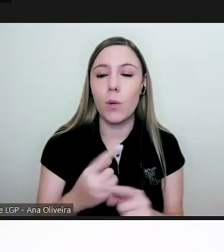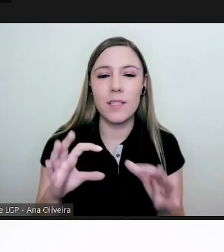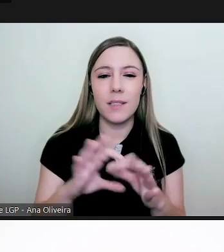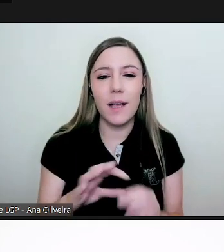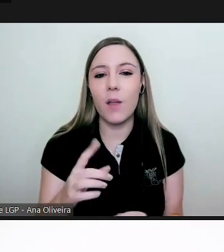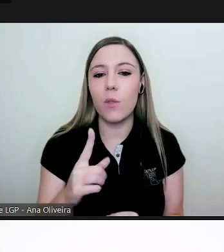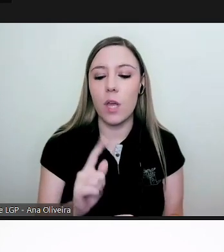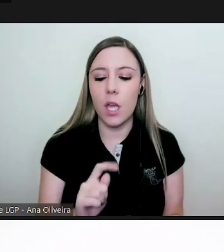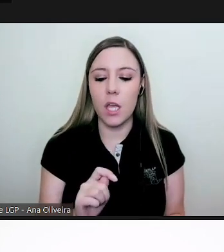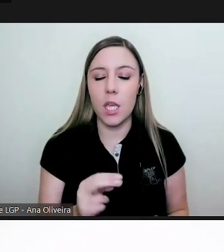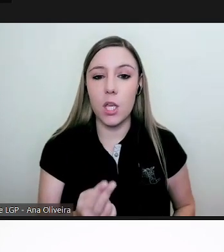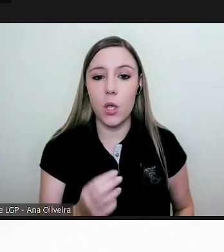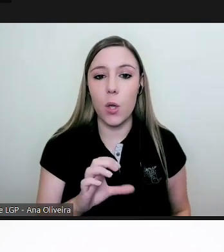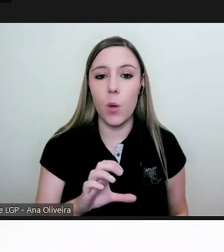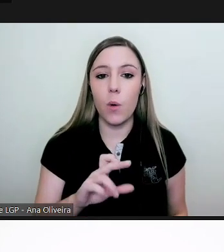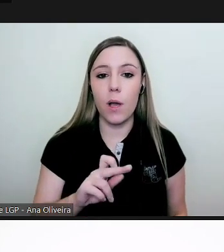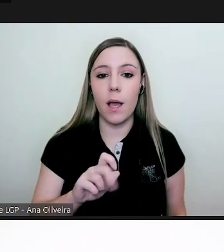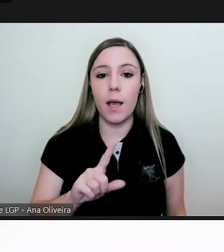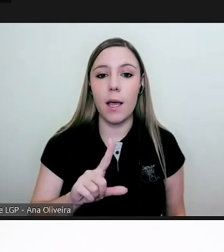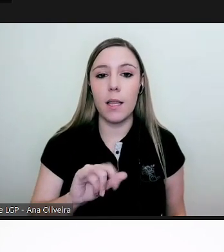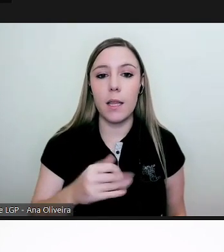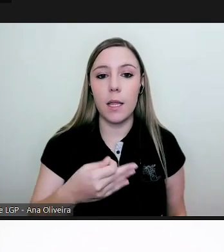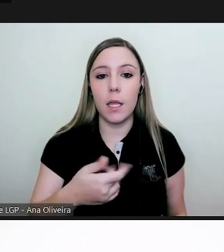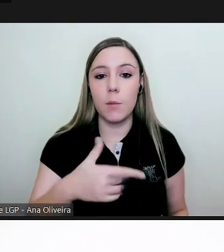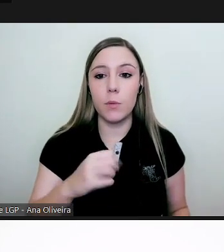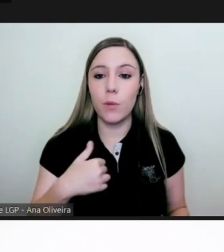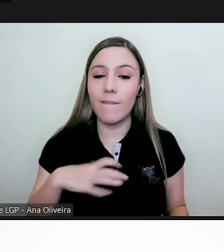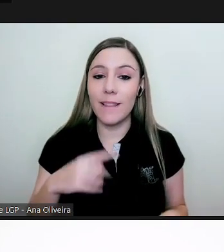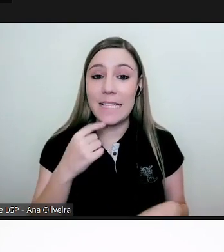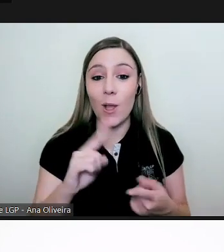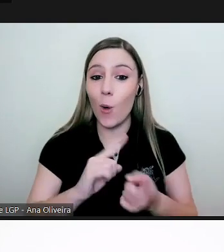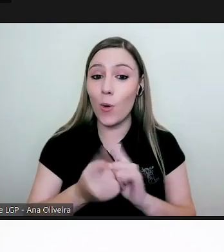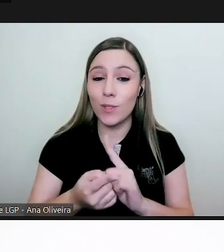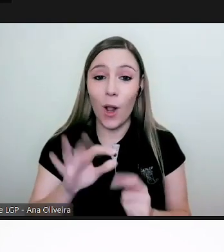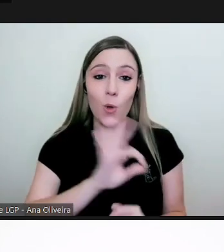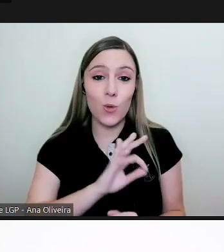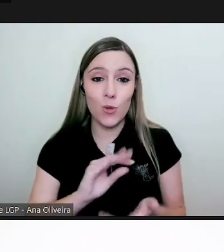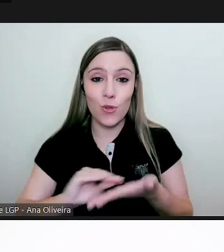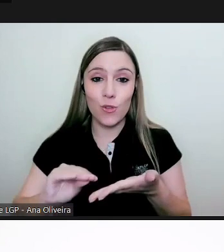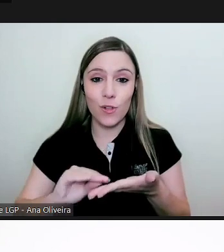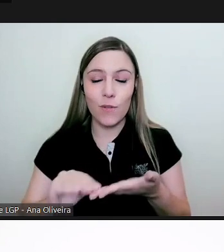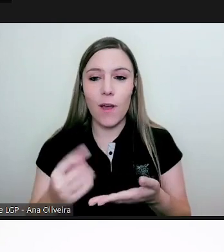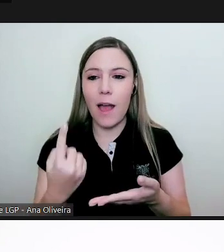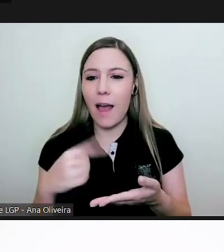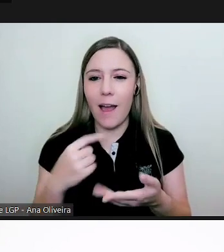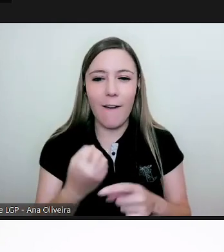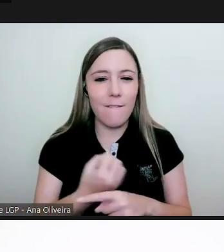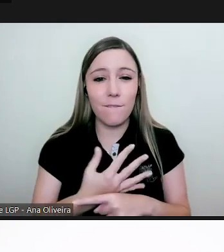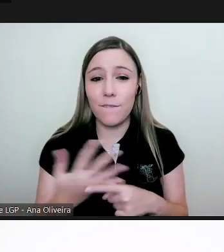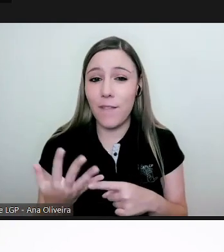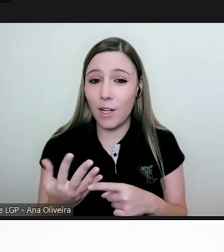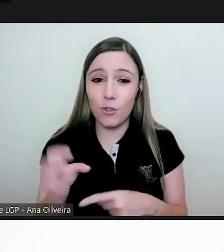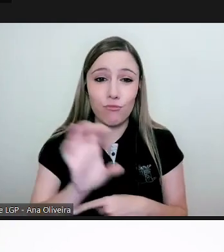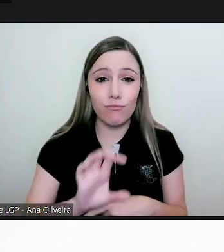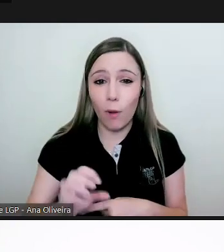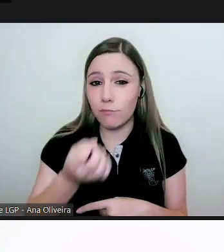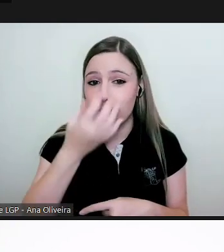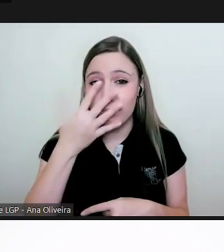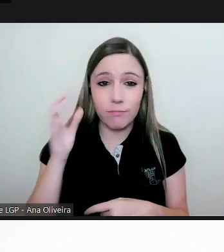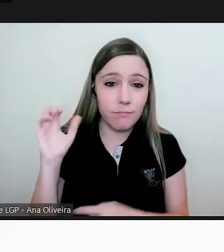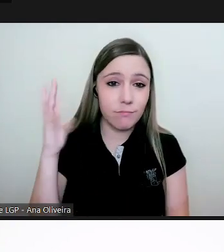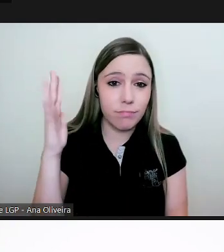e eu queria dizer que, ao contrário do que o senhor escreveu, há muitas espécies de fauna e flora nas